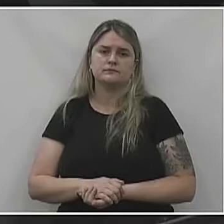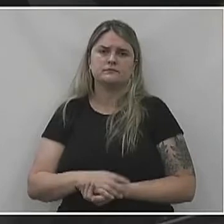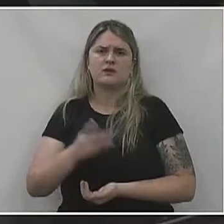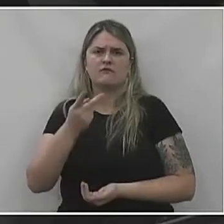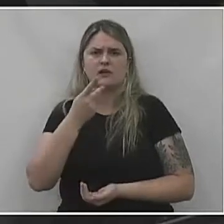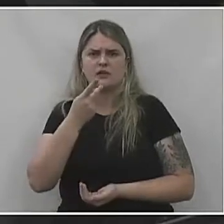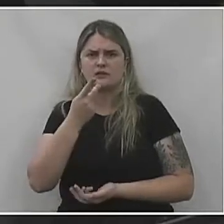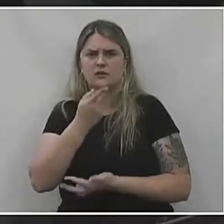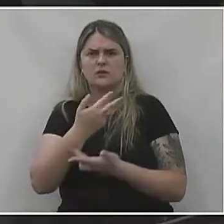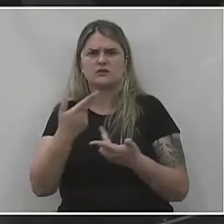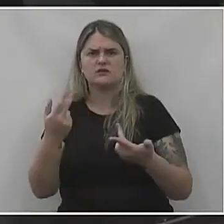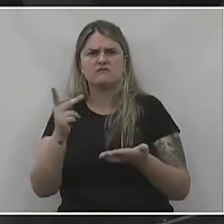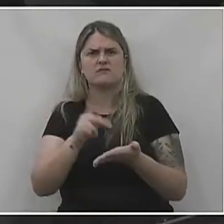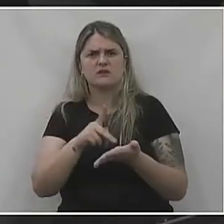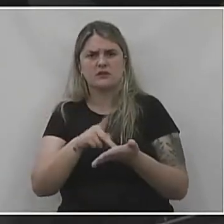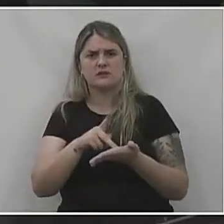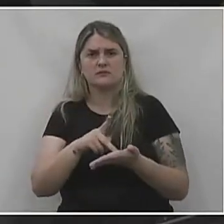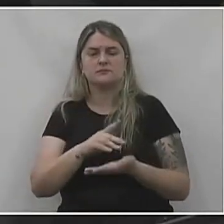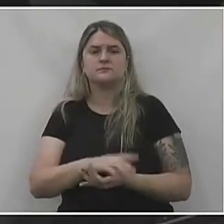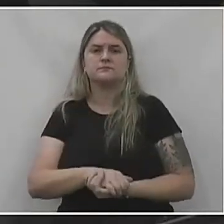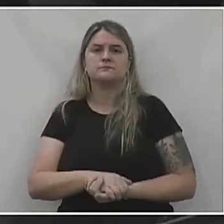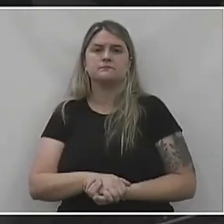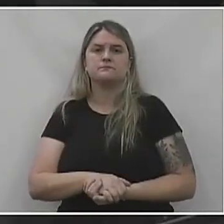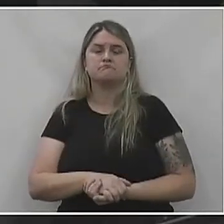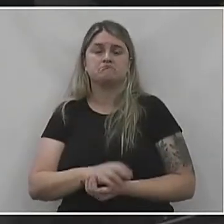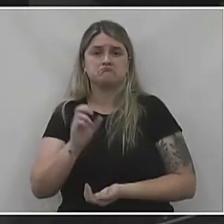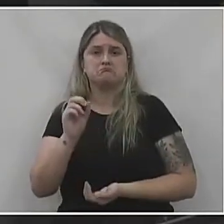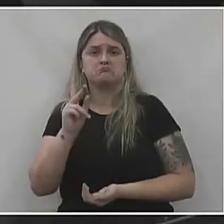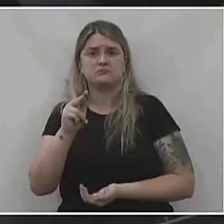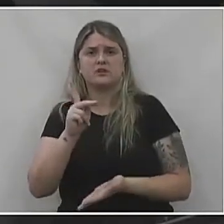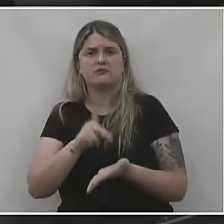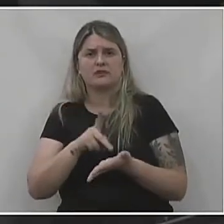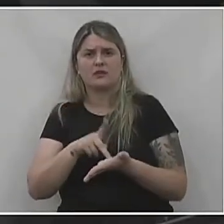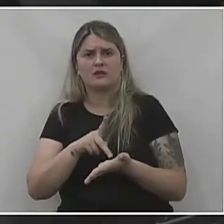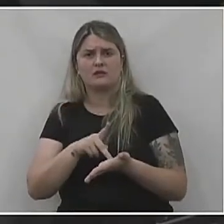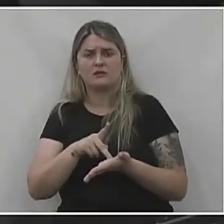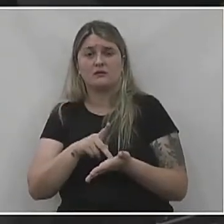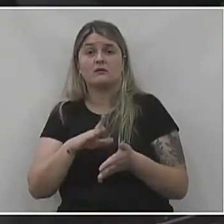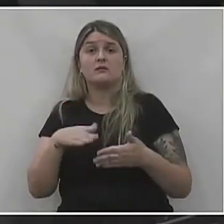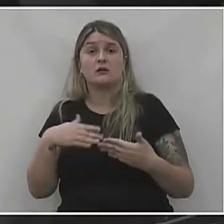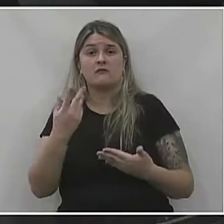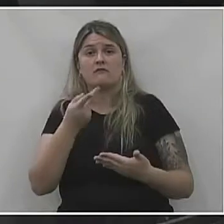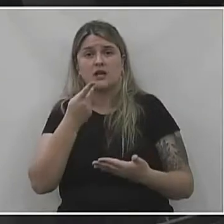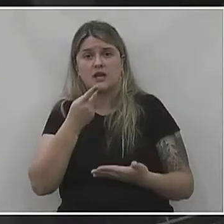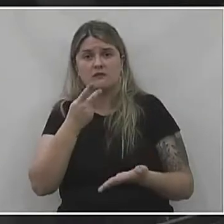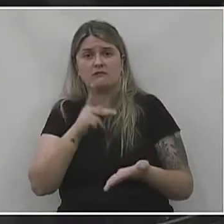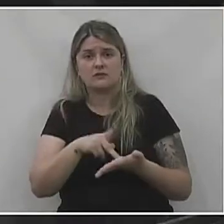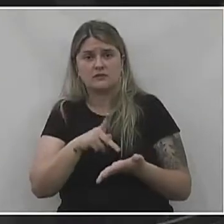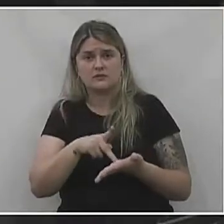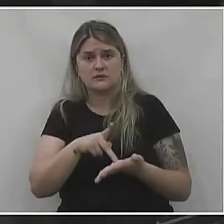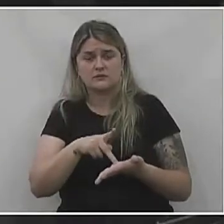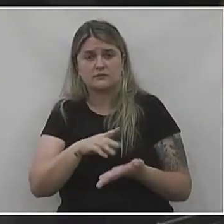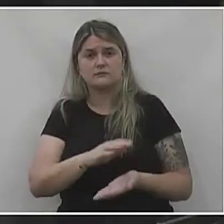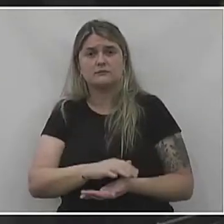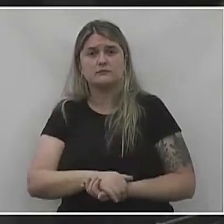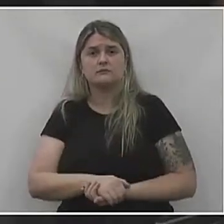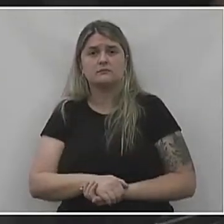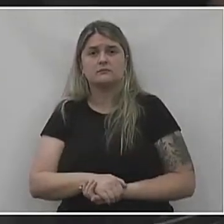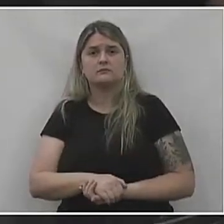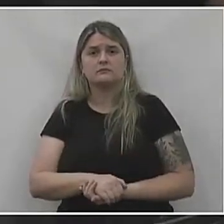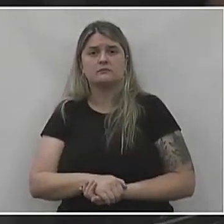tô falando questão de liberdades o ok verdades Então vamos falar as verdades